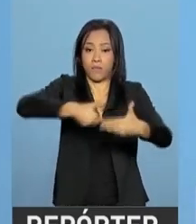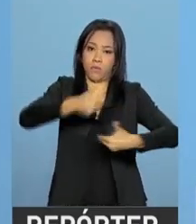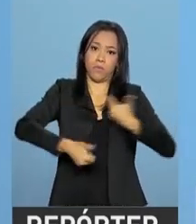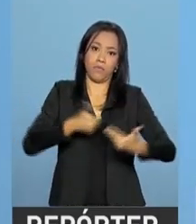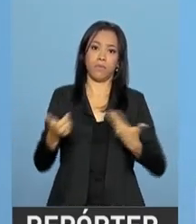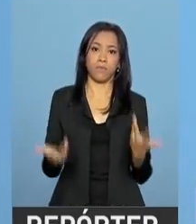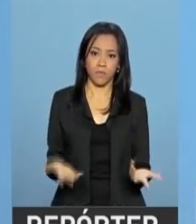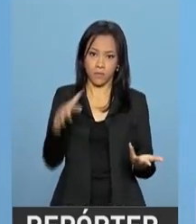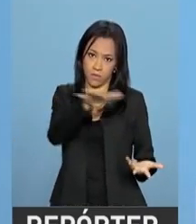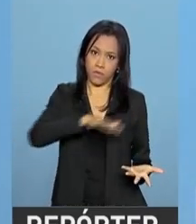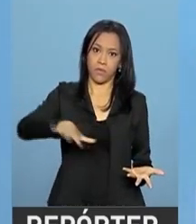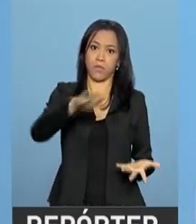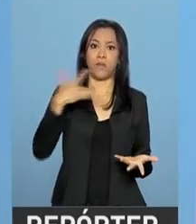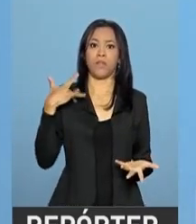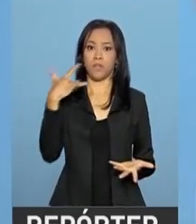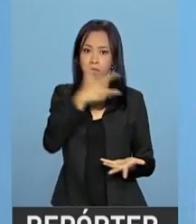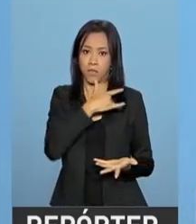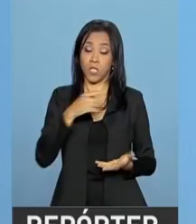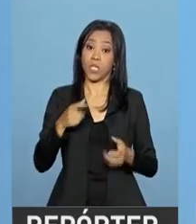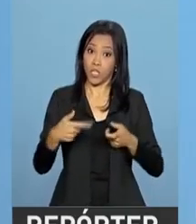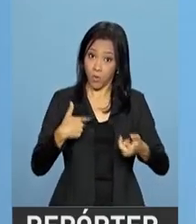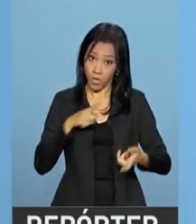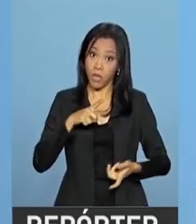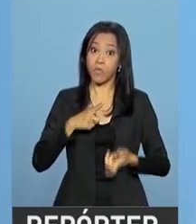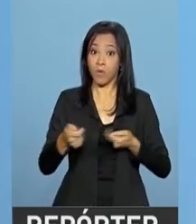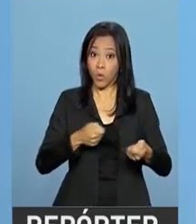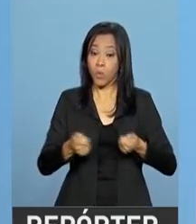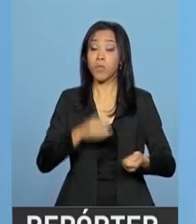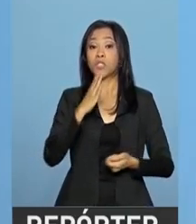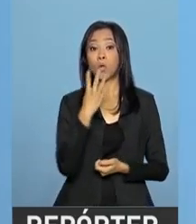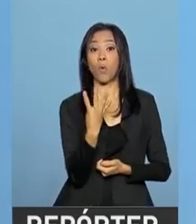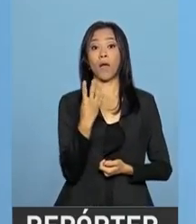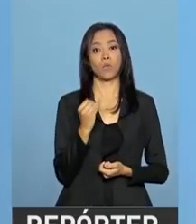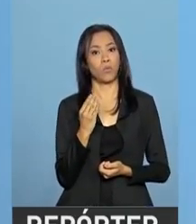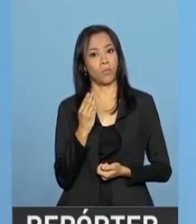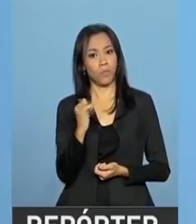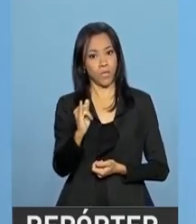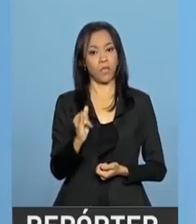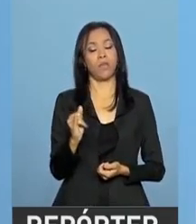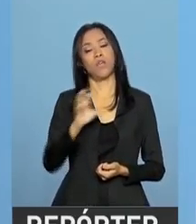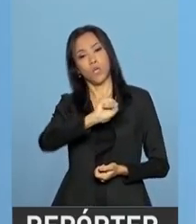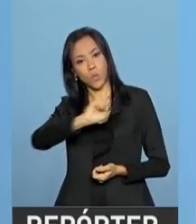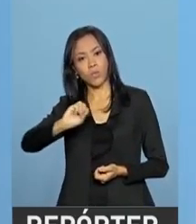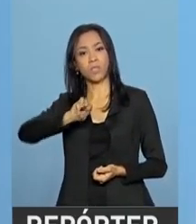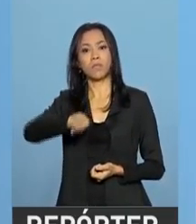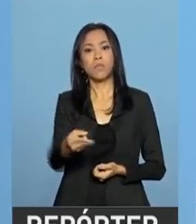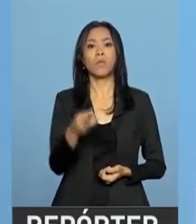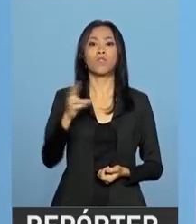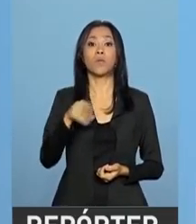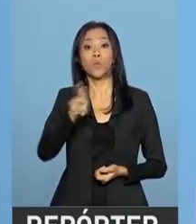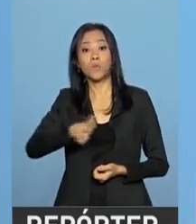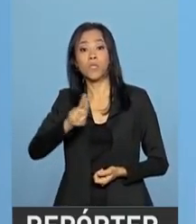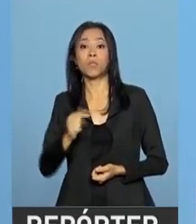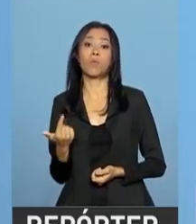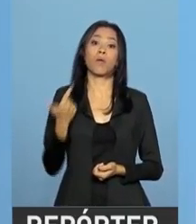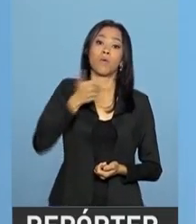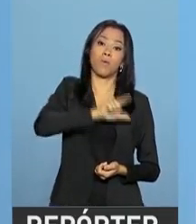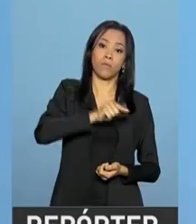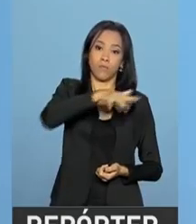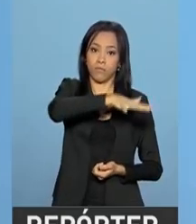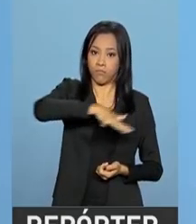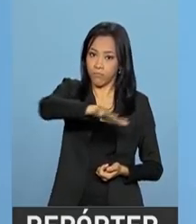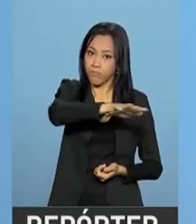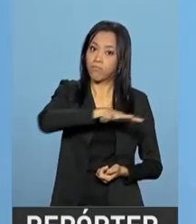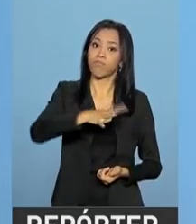gestão com esta economia de 4 milhões e 800 milhões de reais reaplicada a todos mais serviço de saúde da ram um